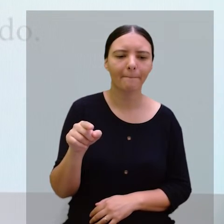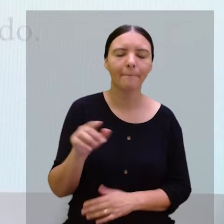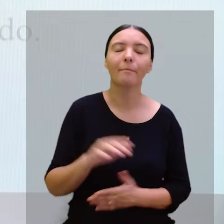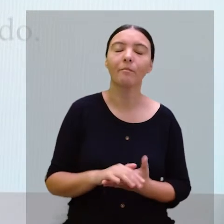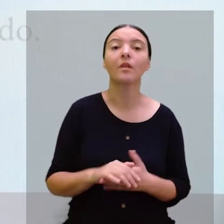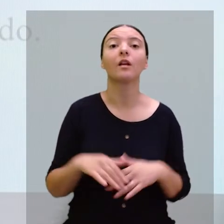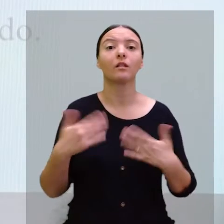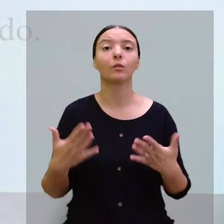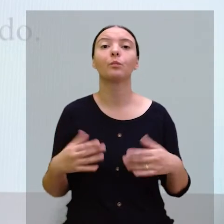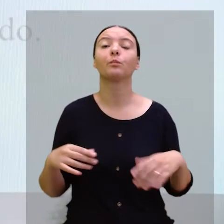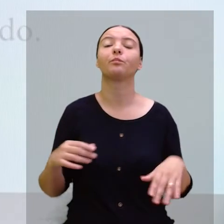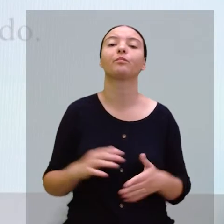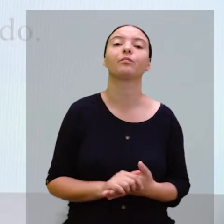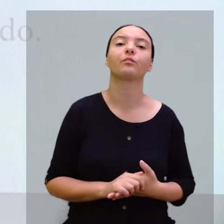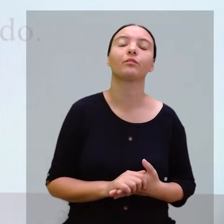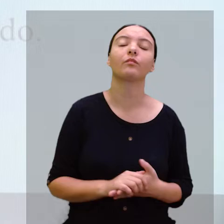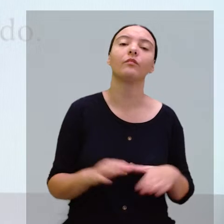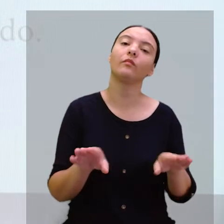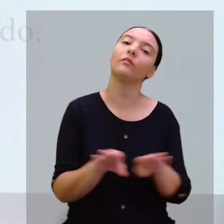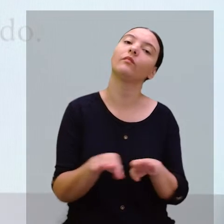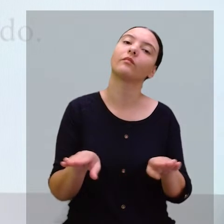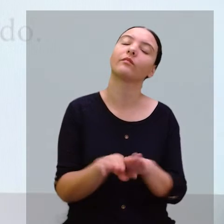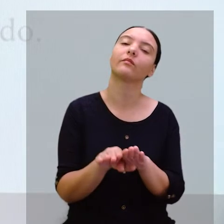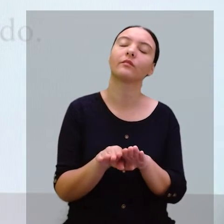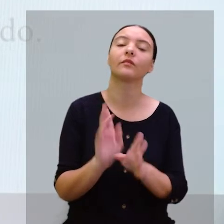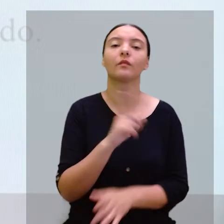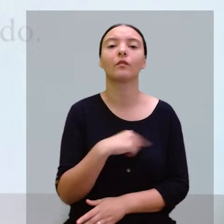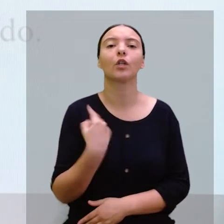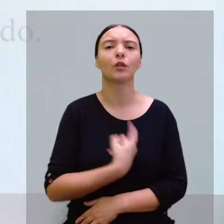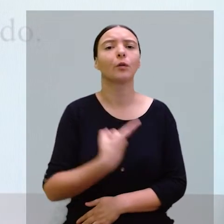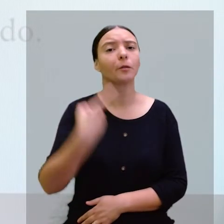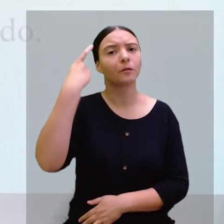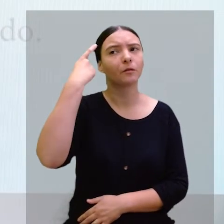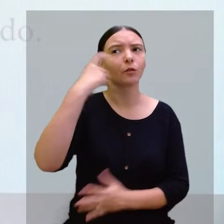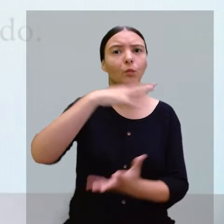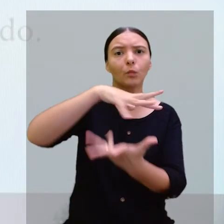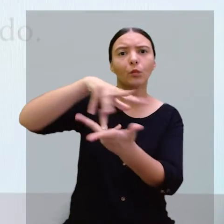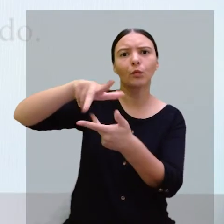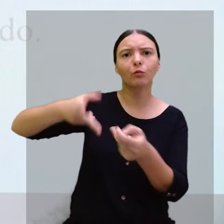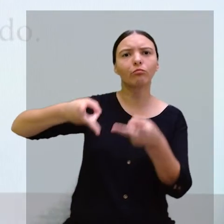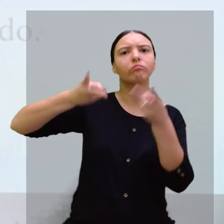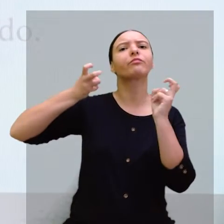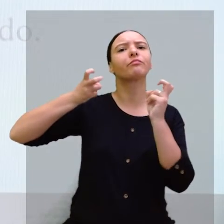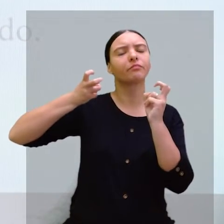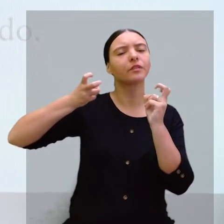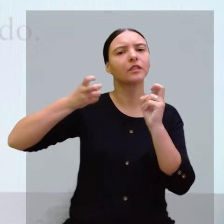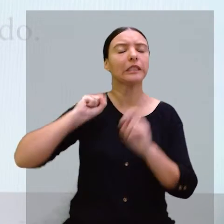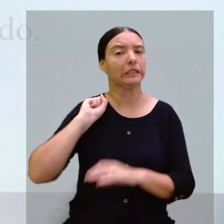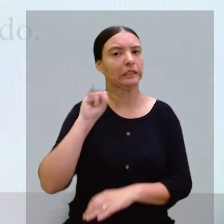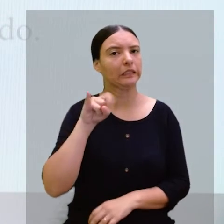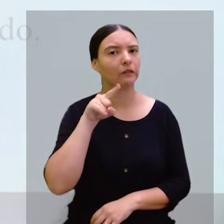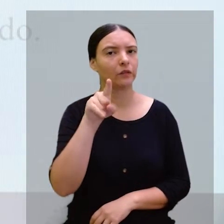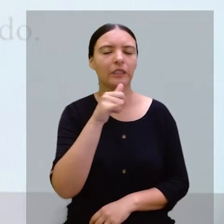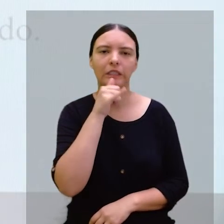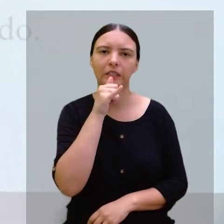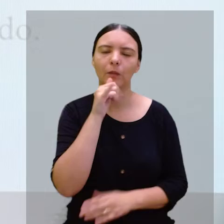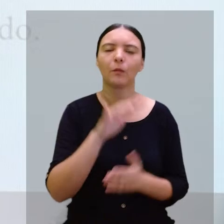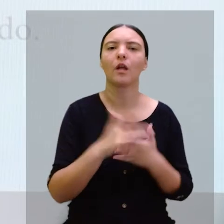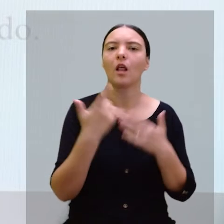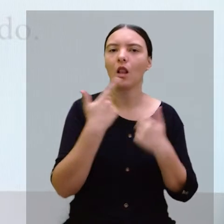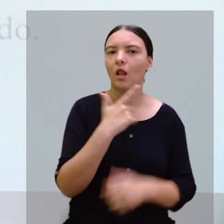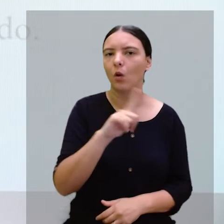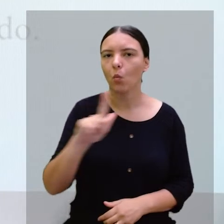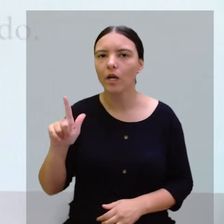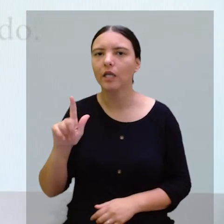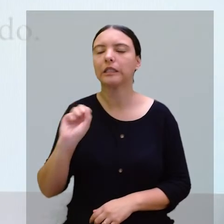Que tem a ver também com a capacidade da gente pensar o mundo, né? Se você tem mais domínio de linguagem, se